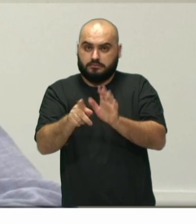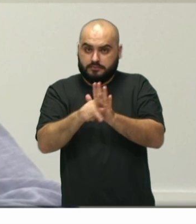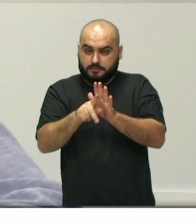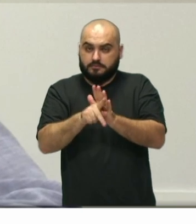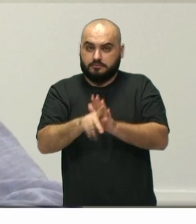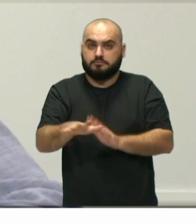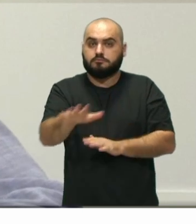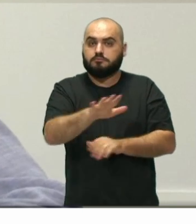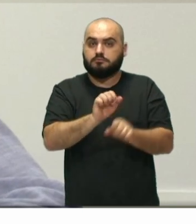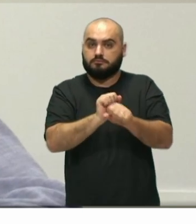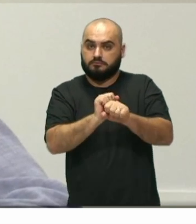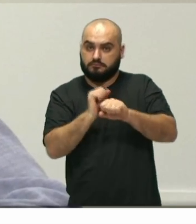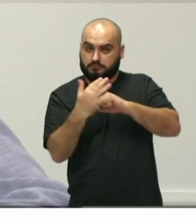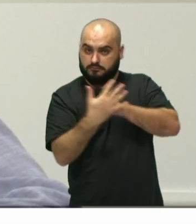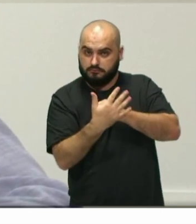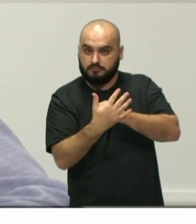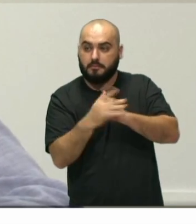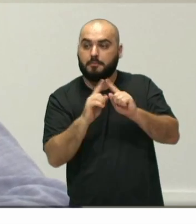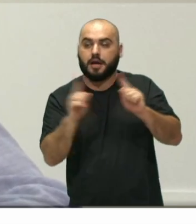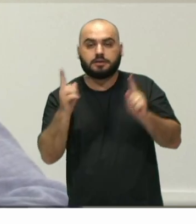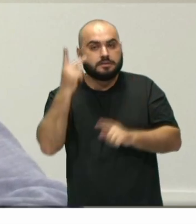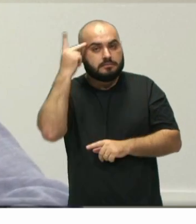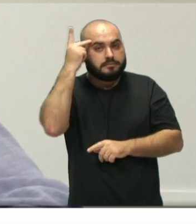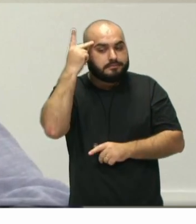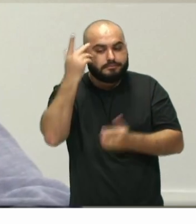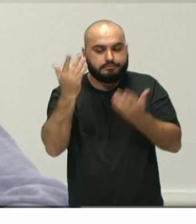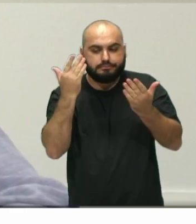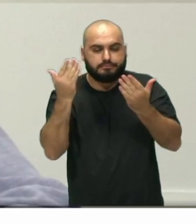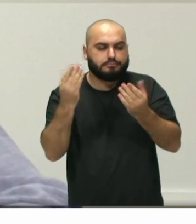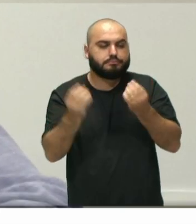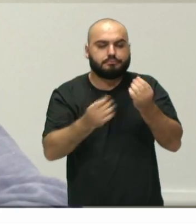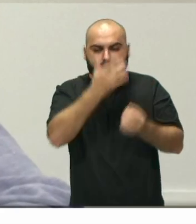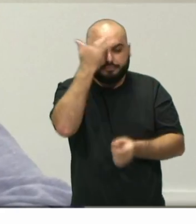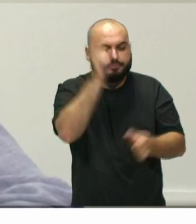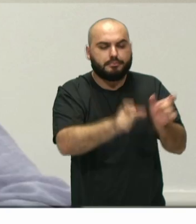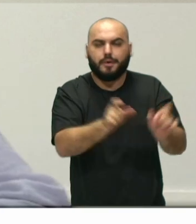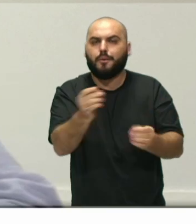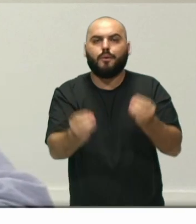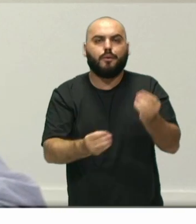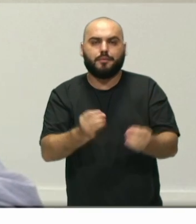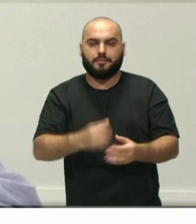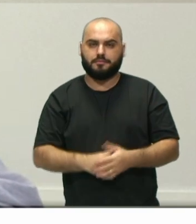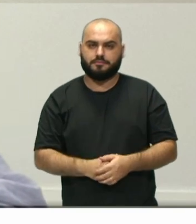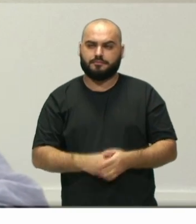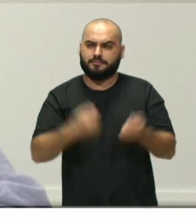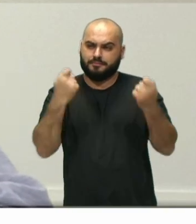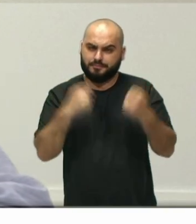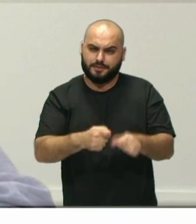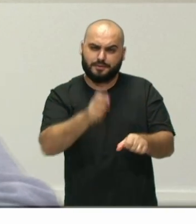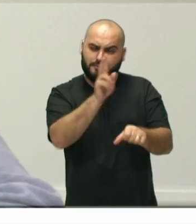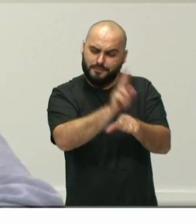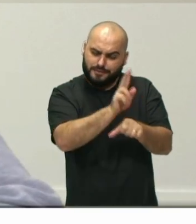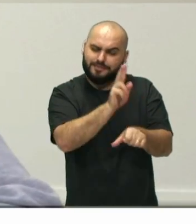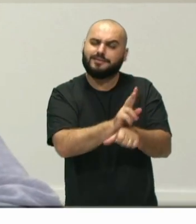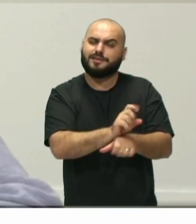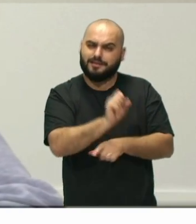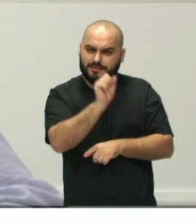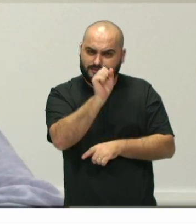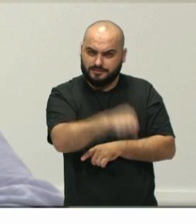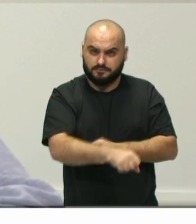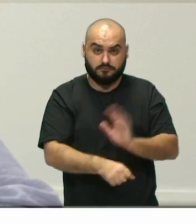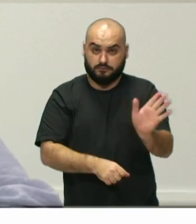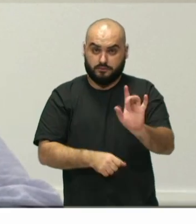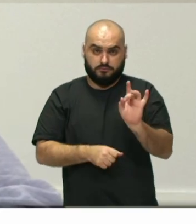questão psicológica das pessoas, como fica? Então, mais do que nunca, né, a gente precisa cuidar dessa questão, e também aqui, não